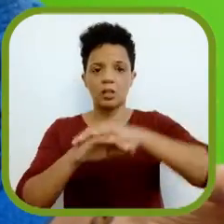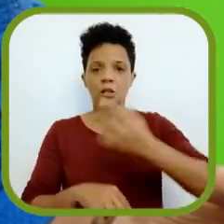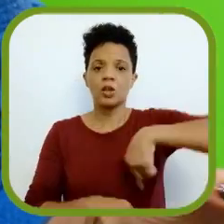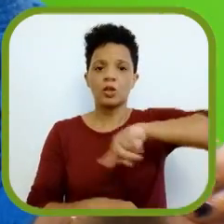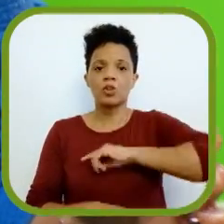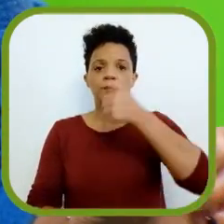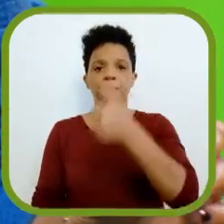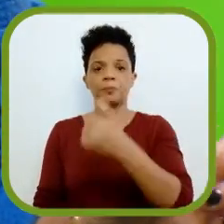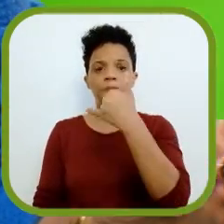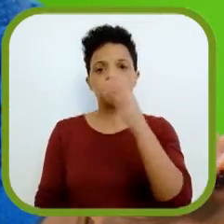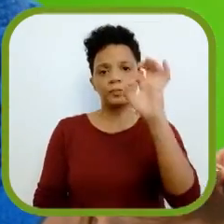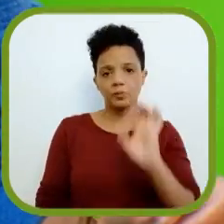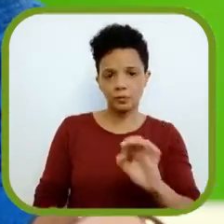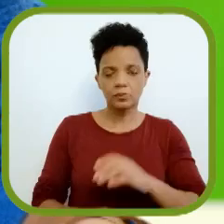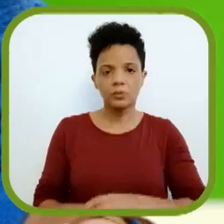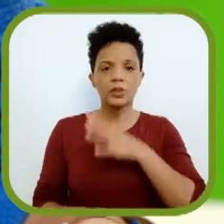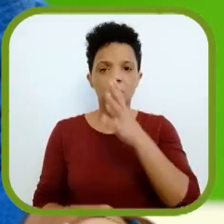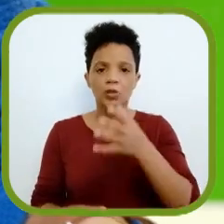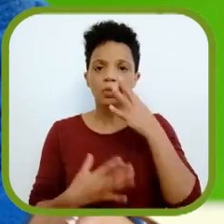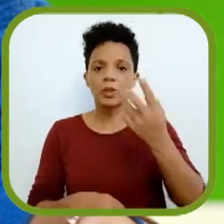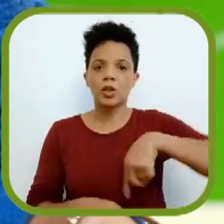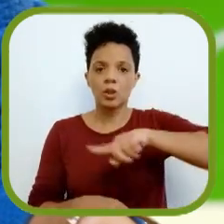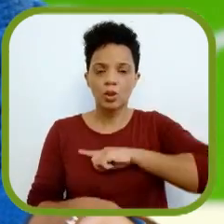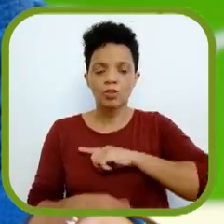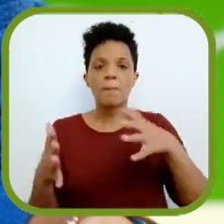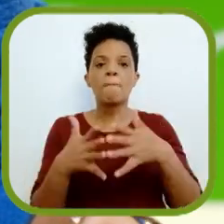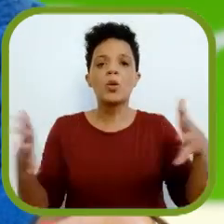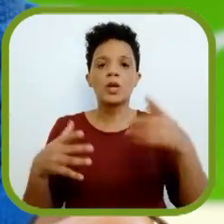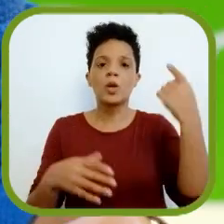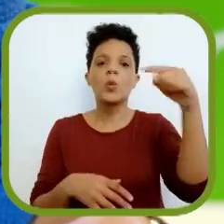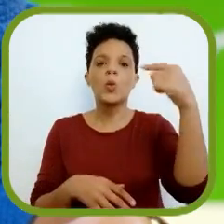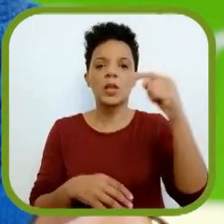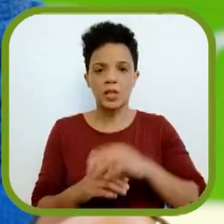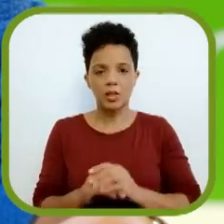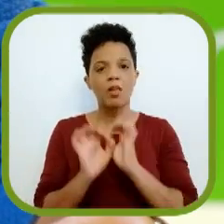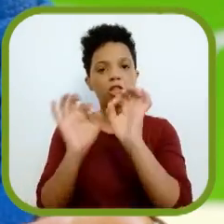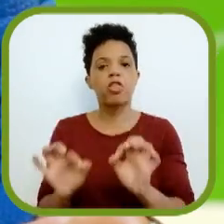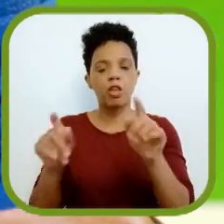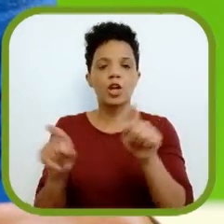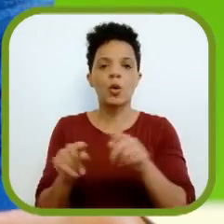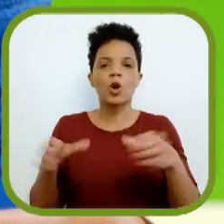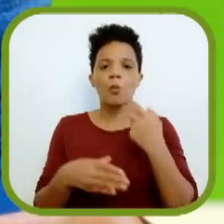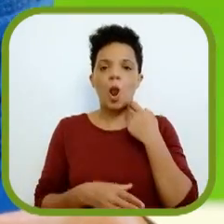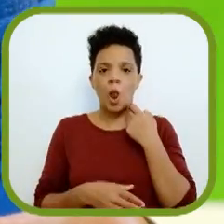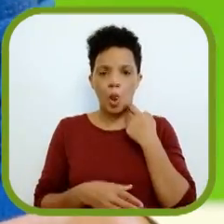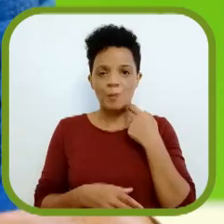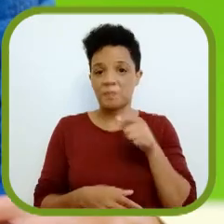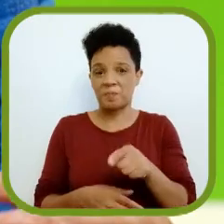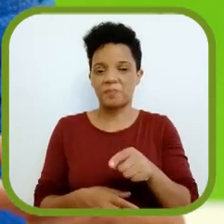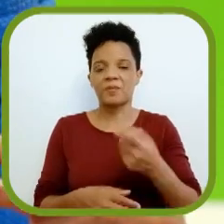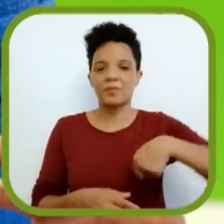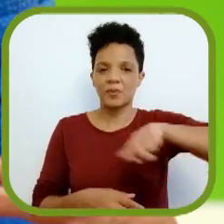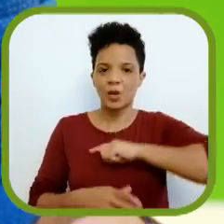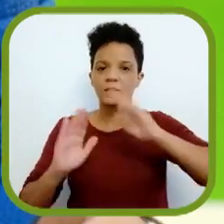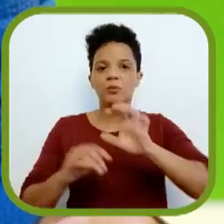da humanidade. Nós somos 52%. Eu costumo dizer que somos a única maioria que é tratada como minoria.